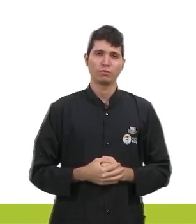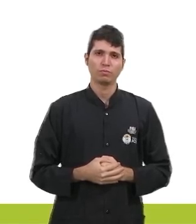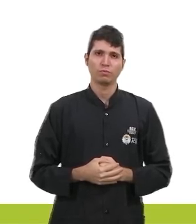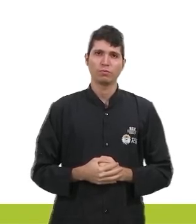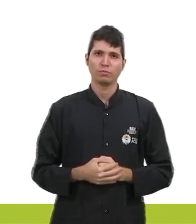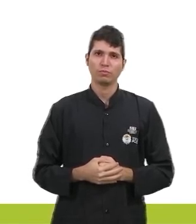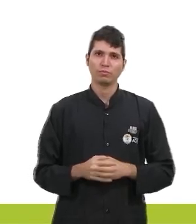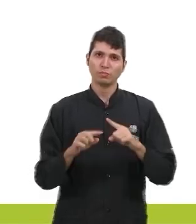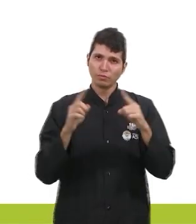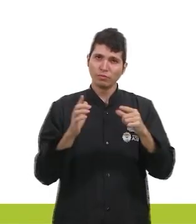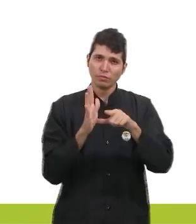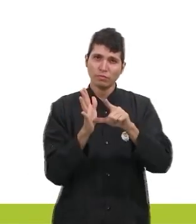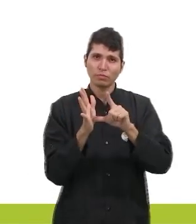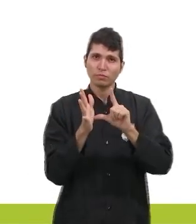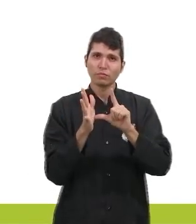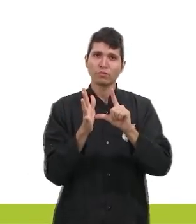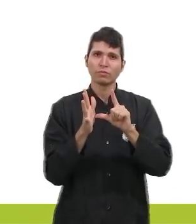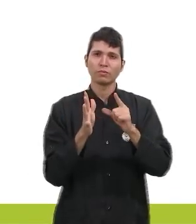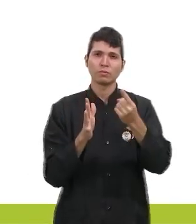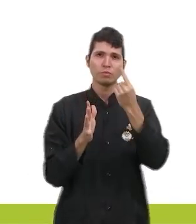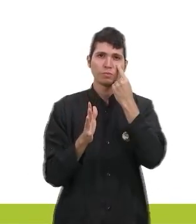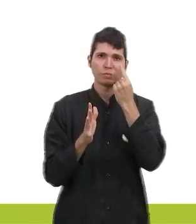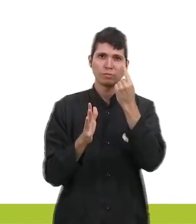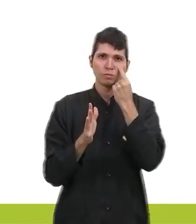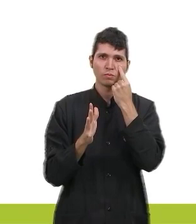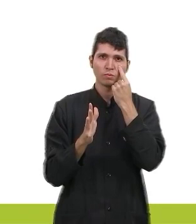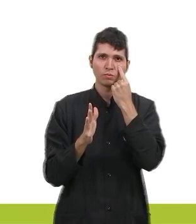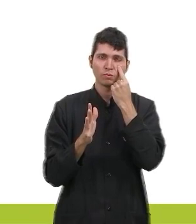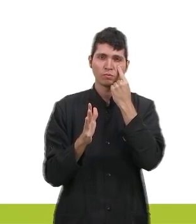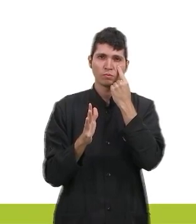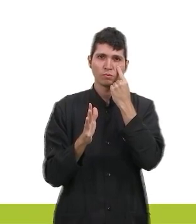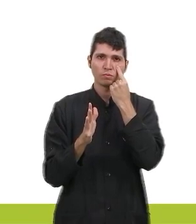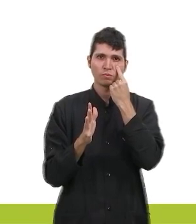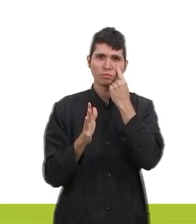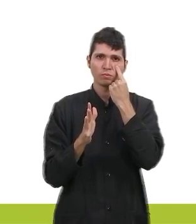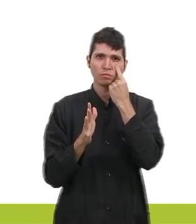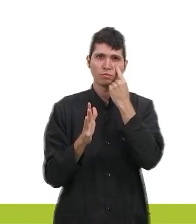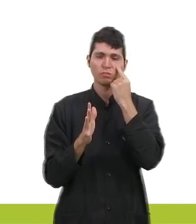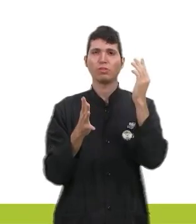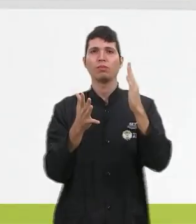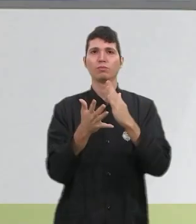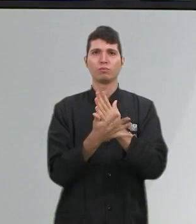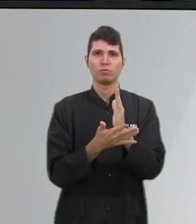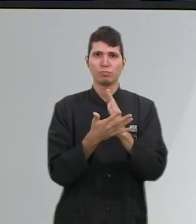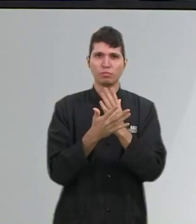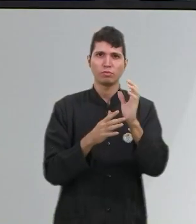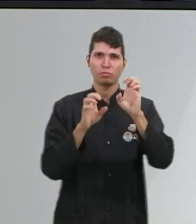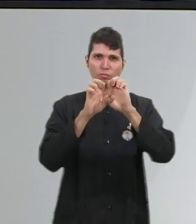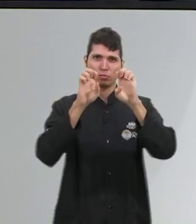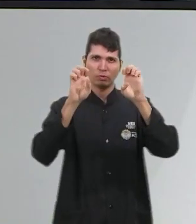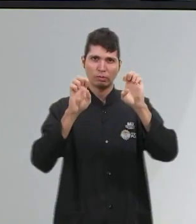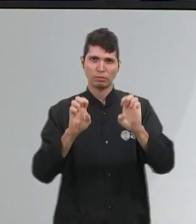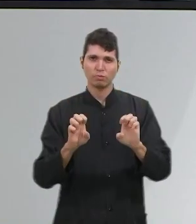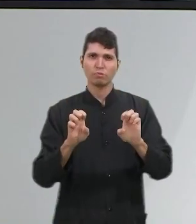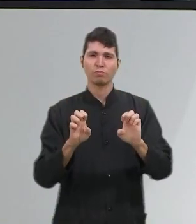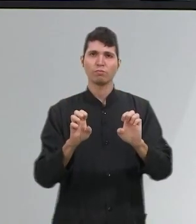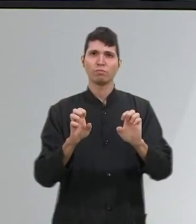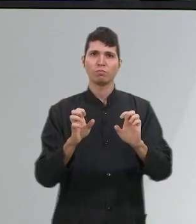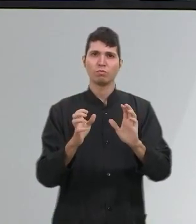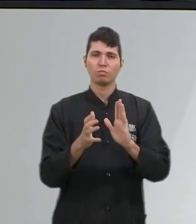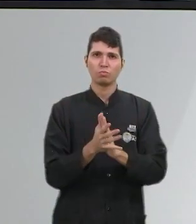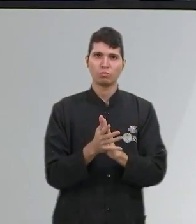Antes de tudo, precisamos aqui entender alguns formatos, algumas maneiras que